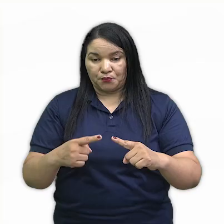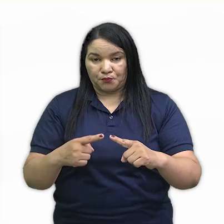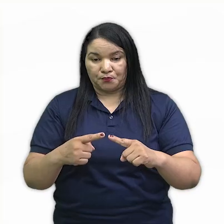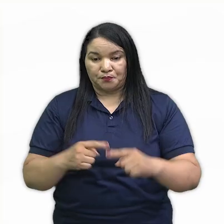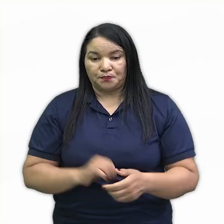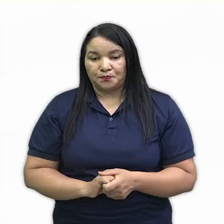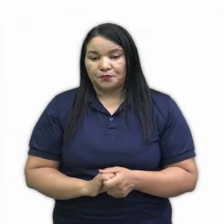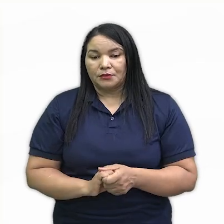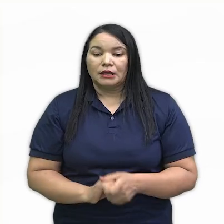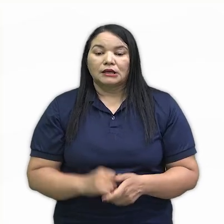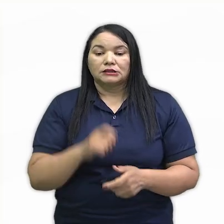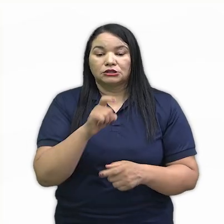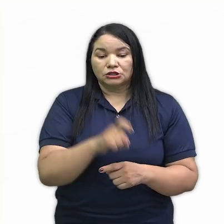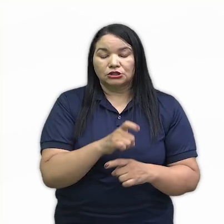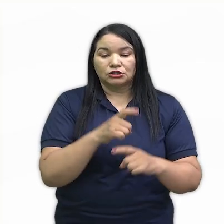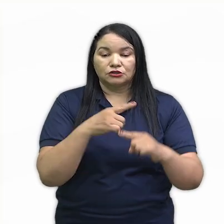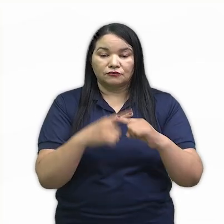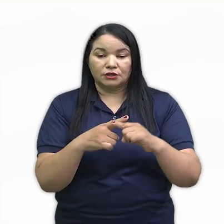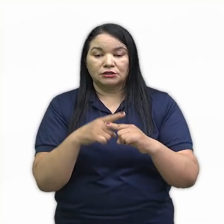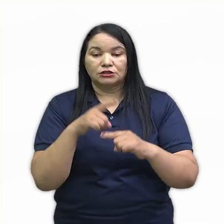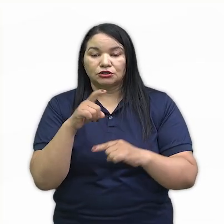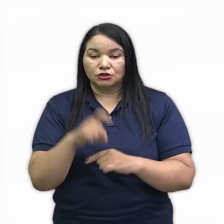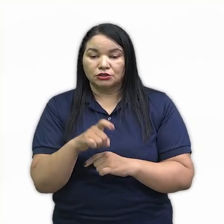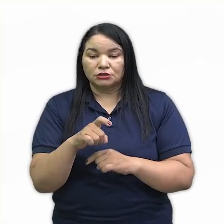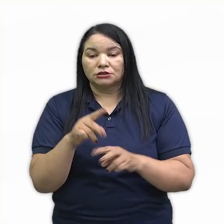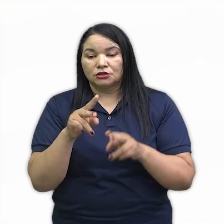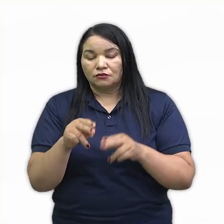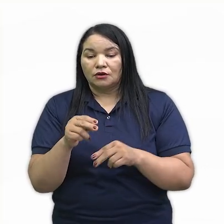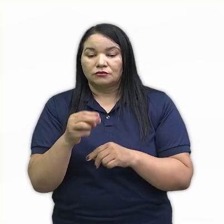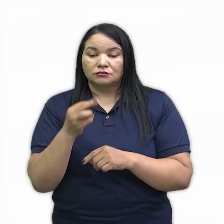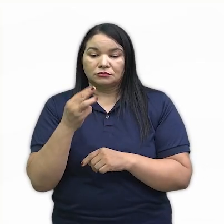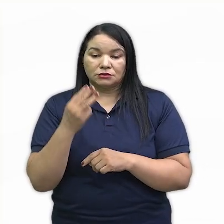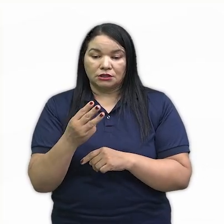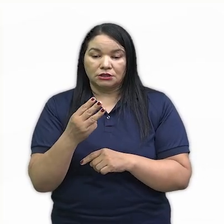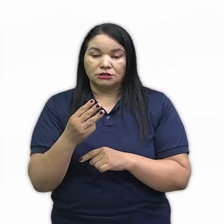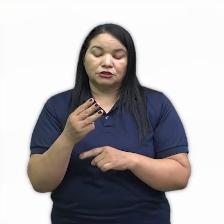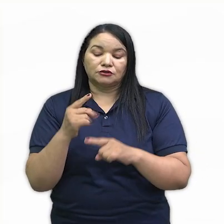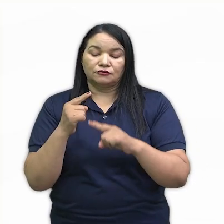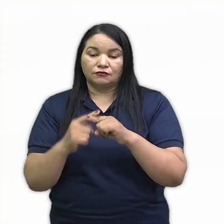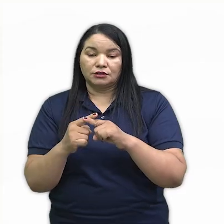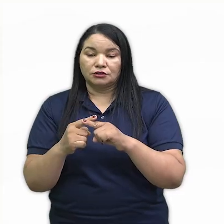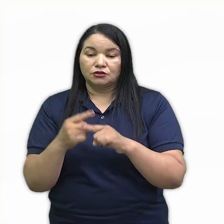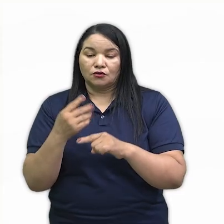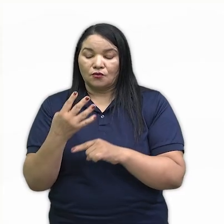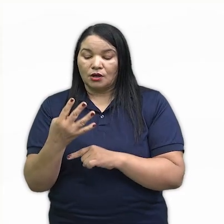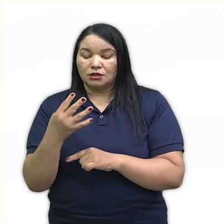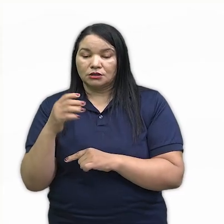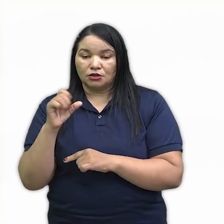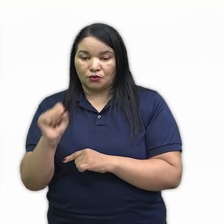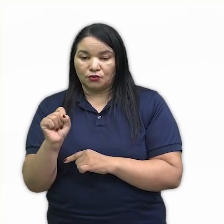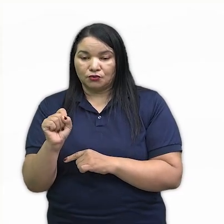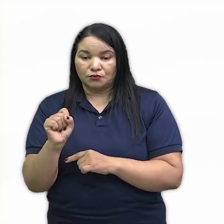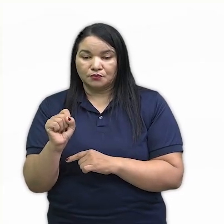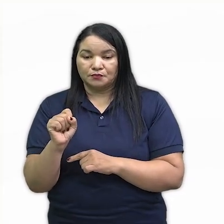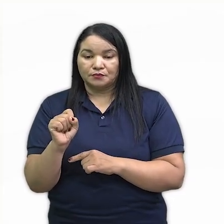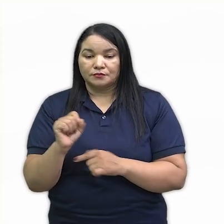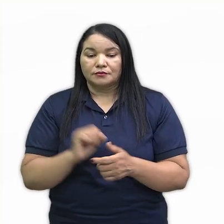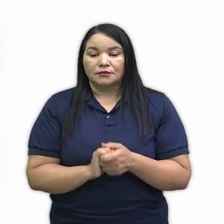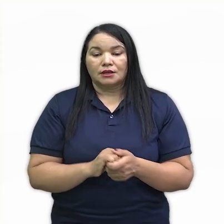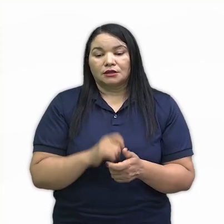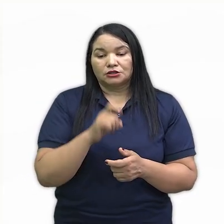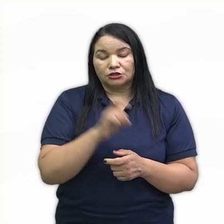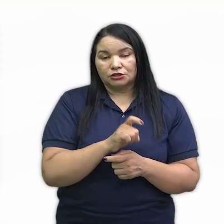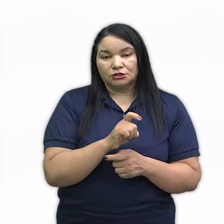extremos, x vezes x é igual a 3 vezes 48,